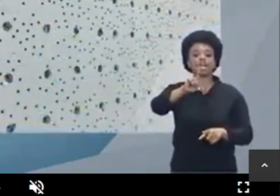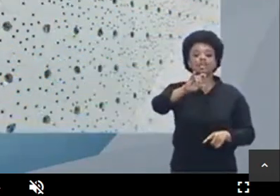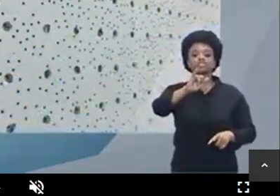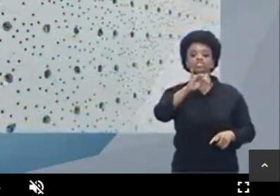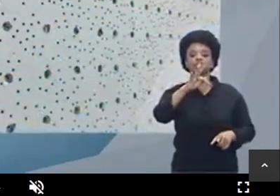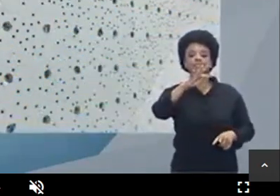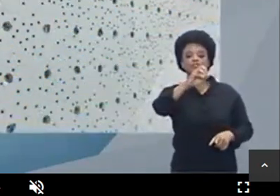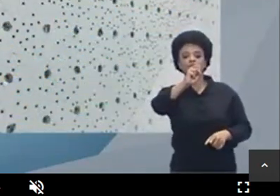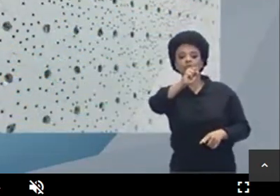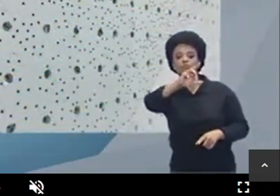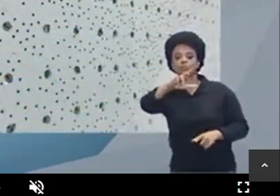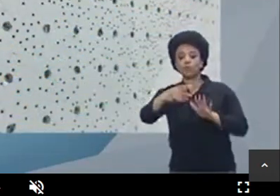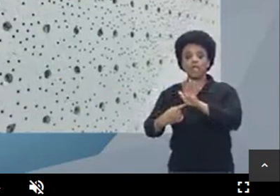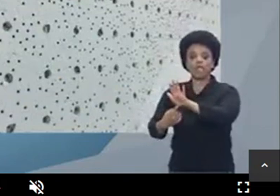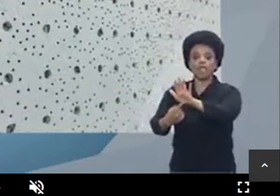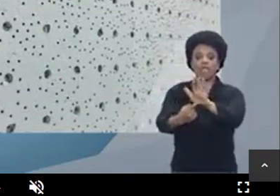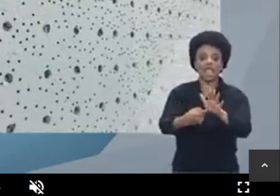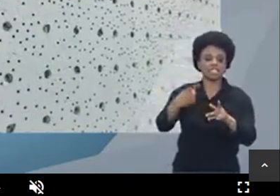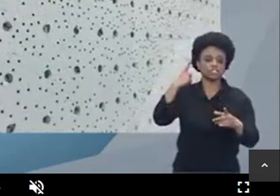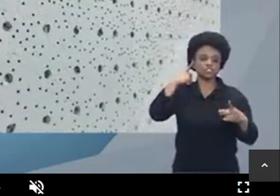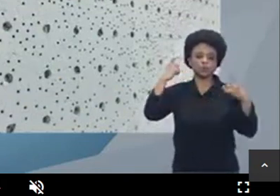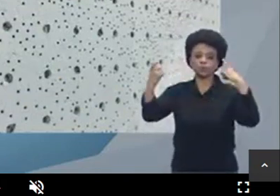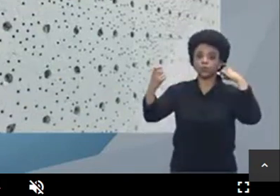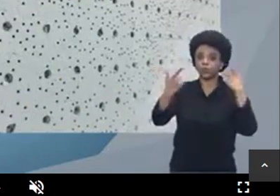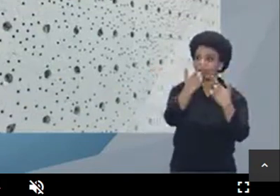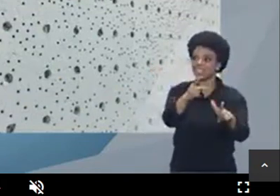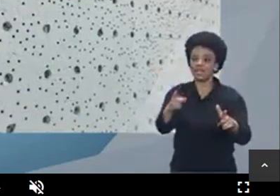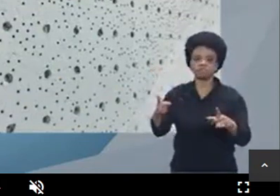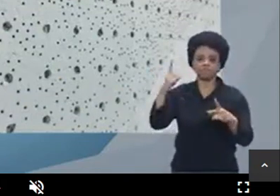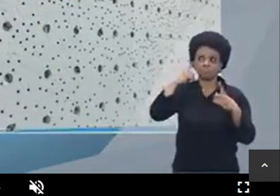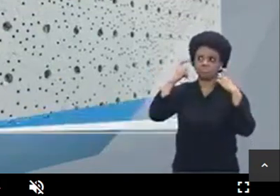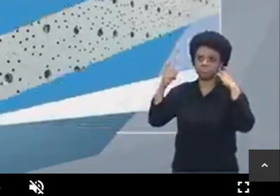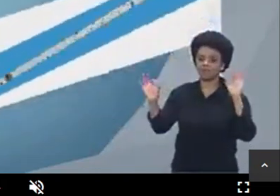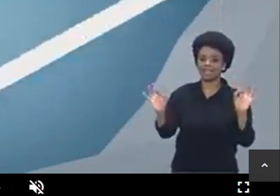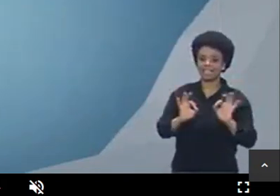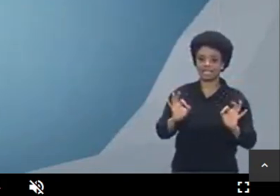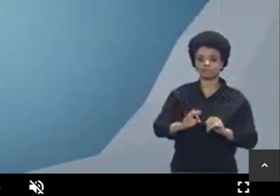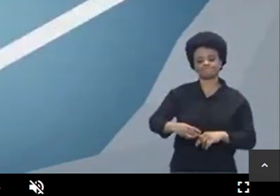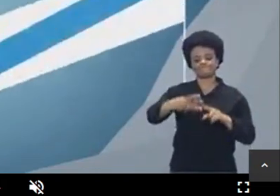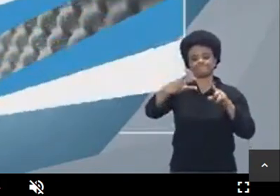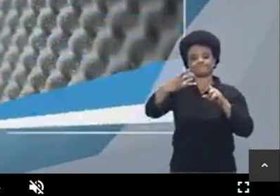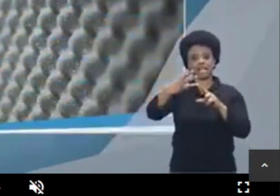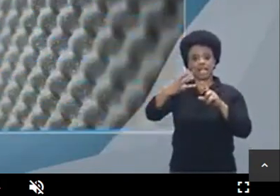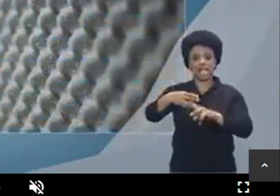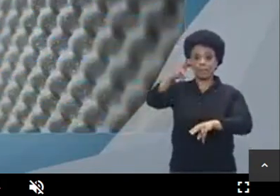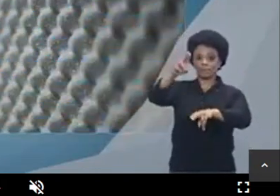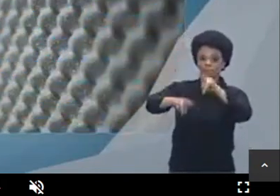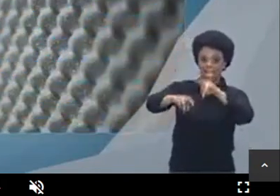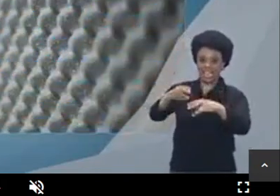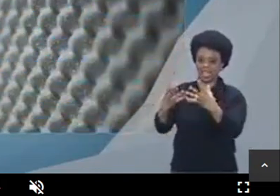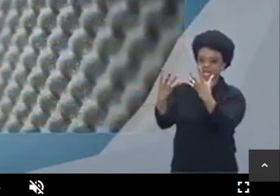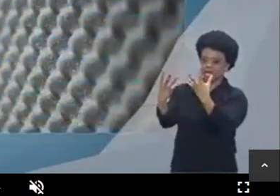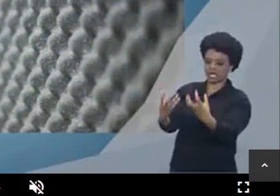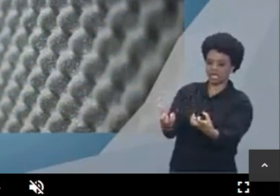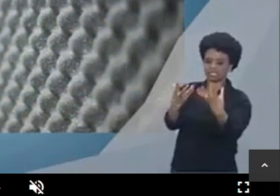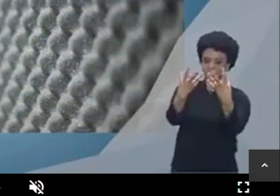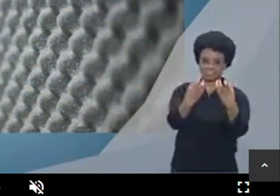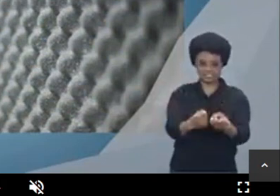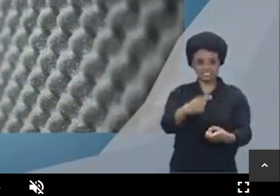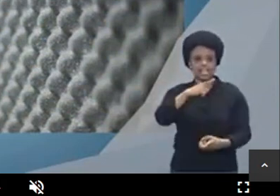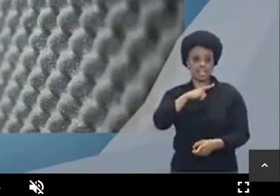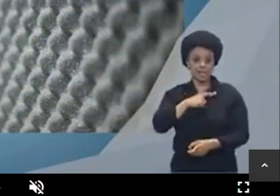difusores, que refletem um som sem causar ressonância. O terceiro tipo são os materiais absorventes, que possuem